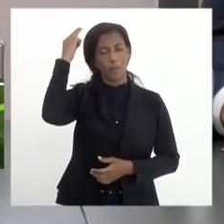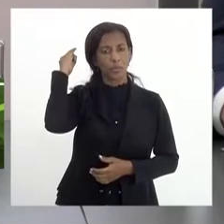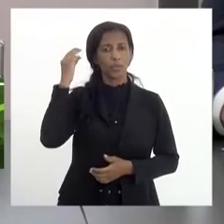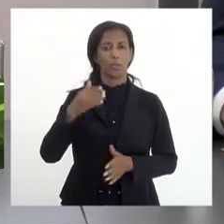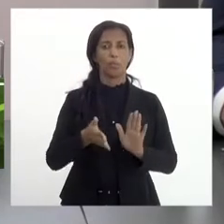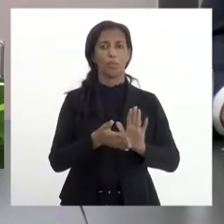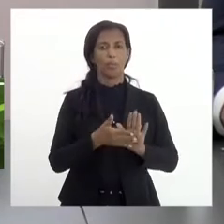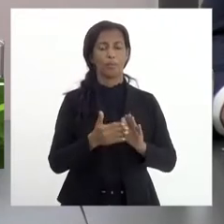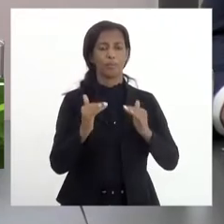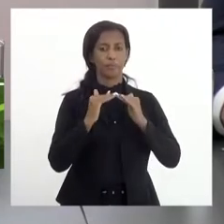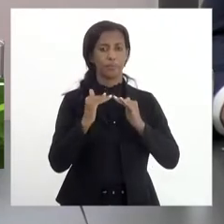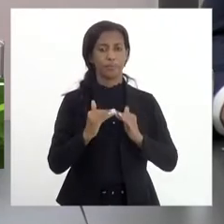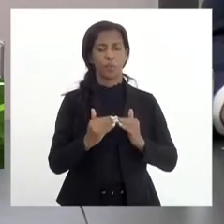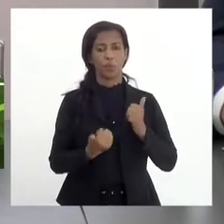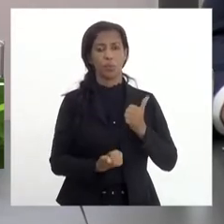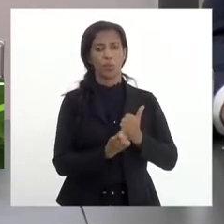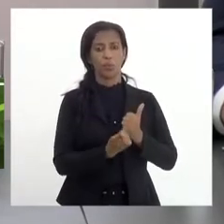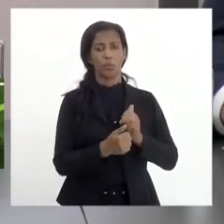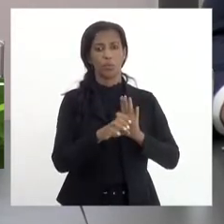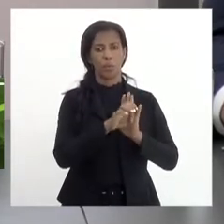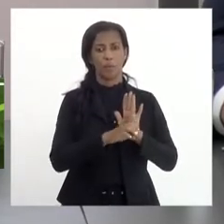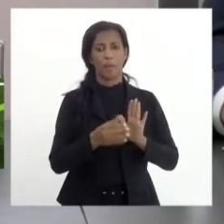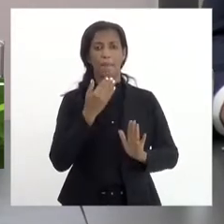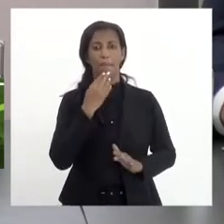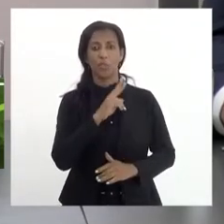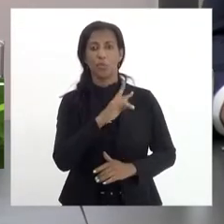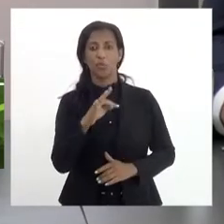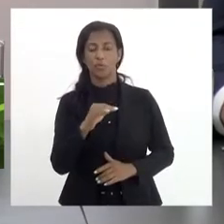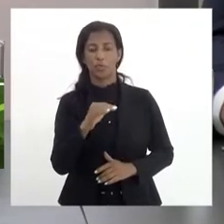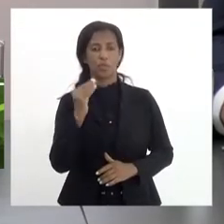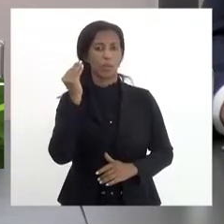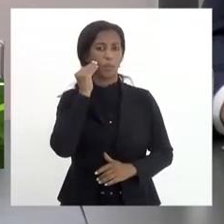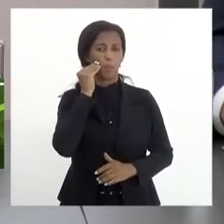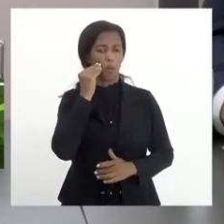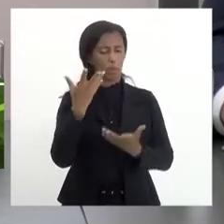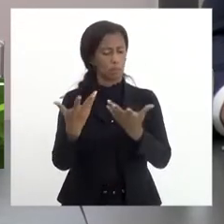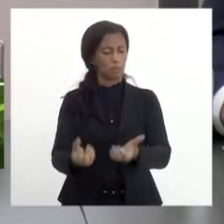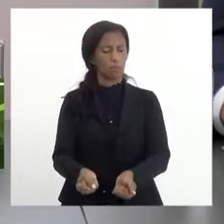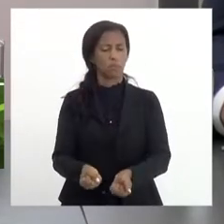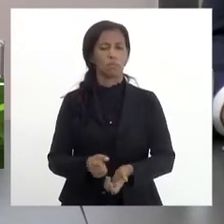O parecer favorável com o submento da emenda, pedido de vista da deputada Mônica, concedido.